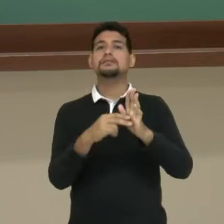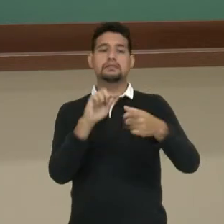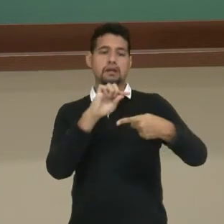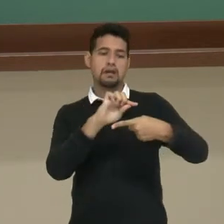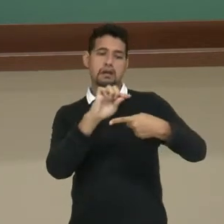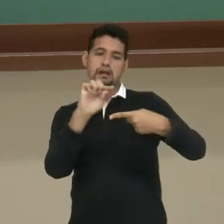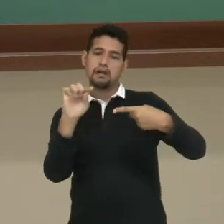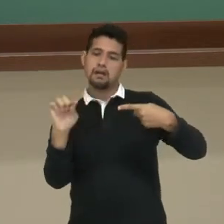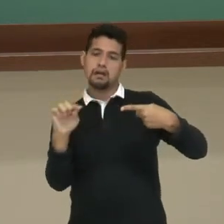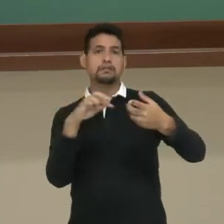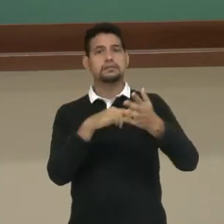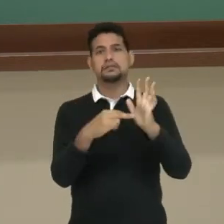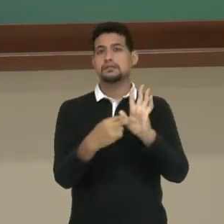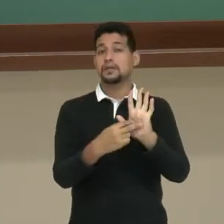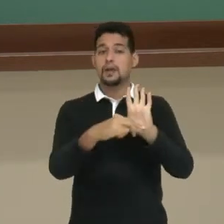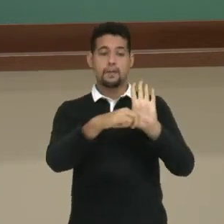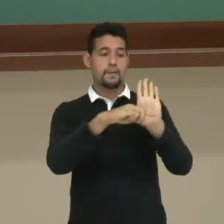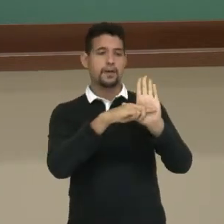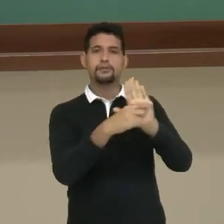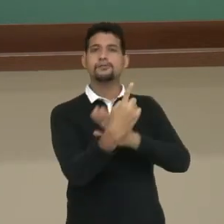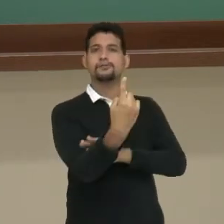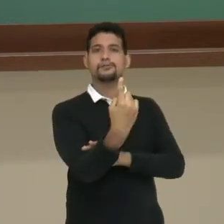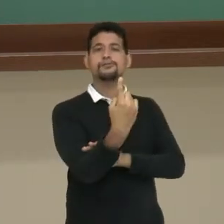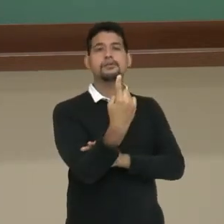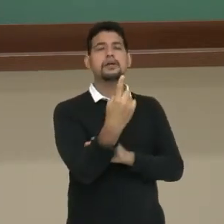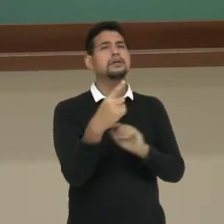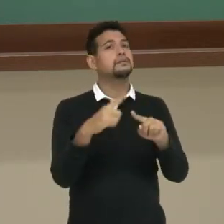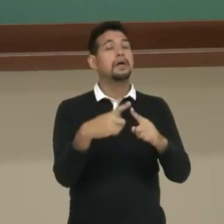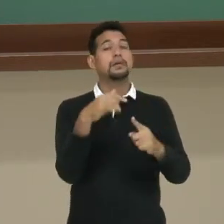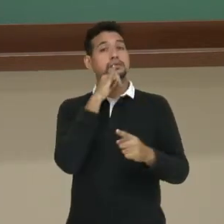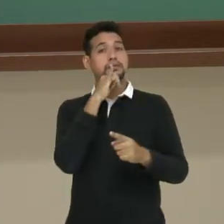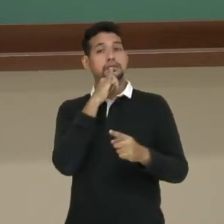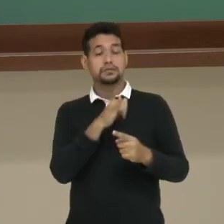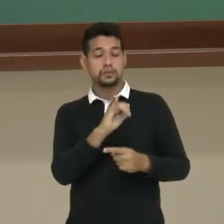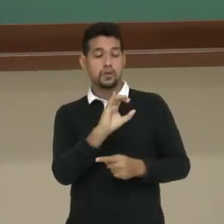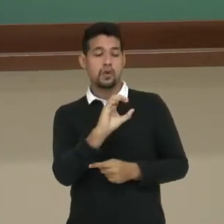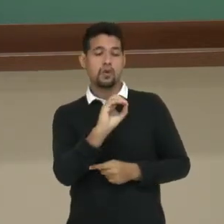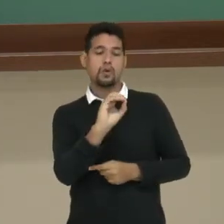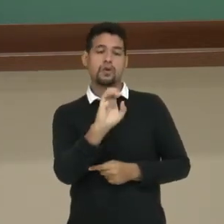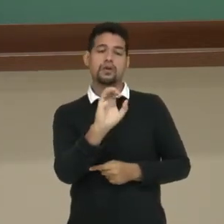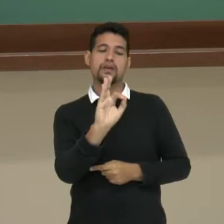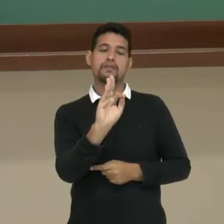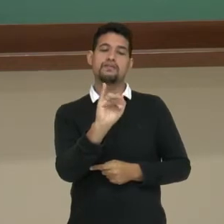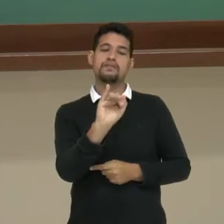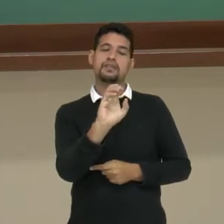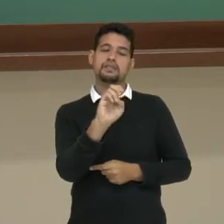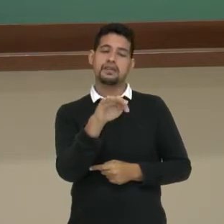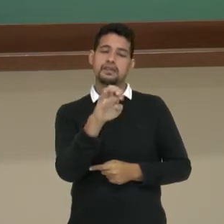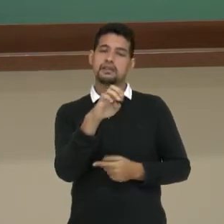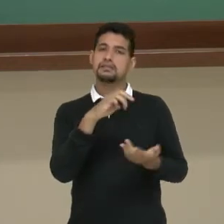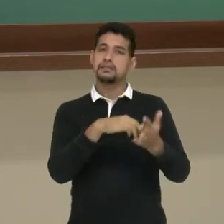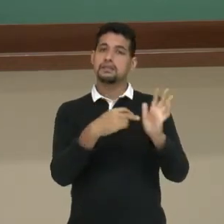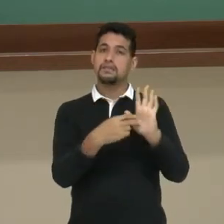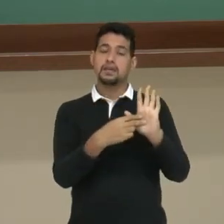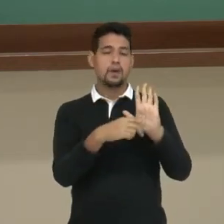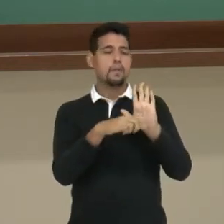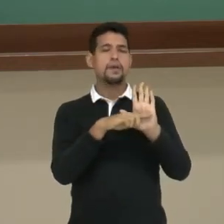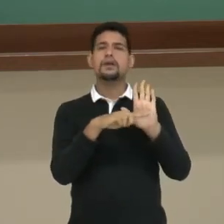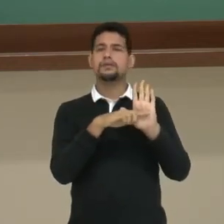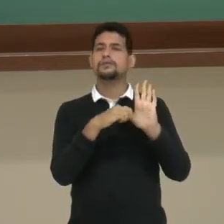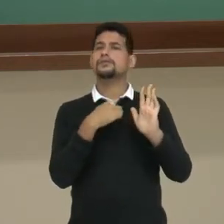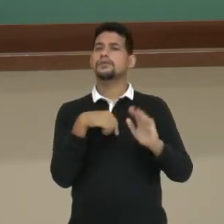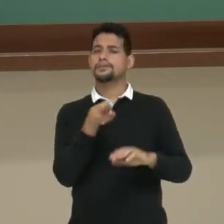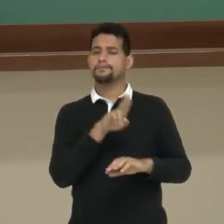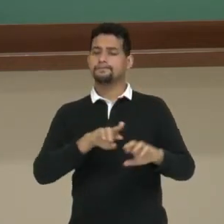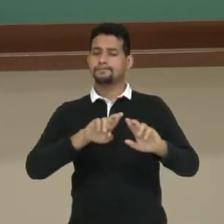angulares vai dar -1, ou seja, o coeficiente angular de uma é o menos o inverso do coeficiente angular